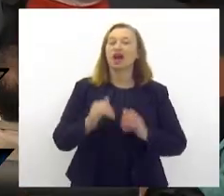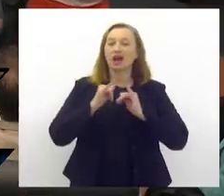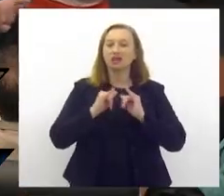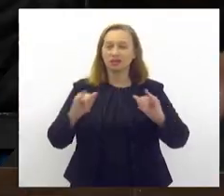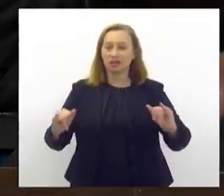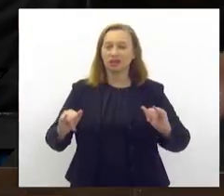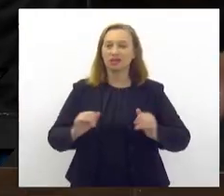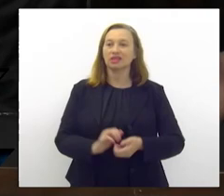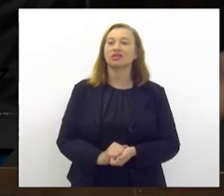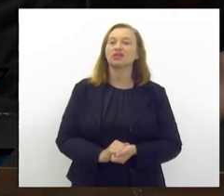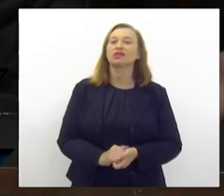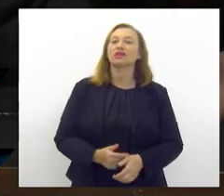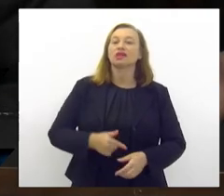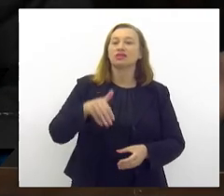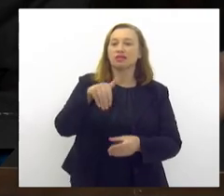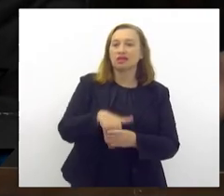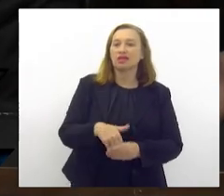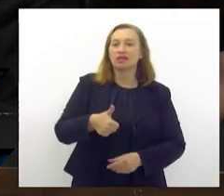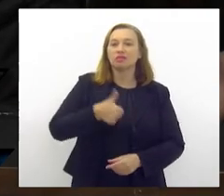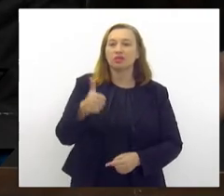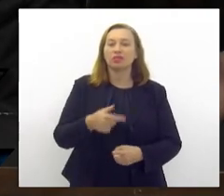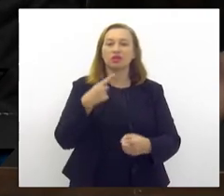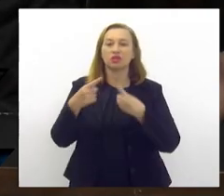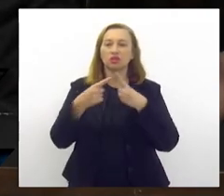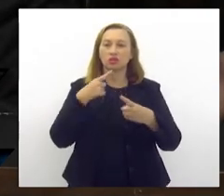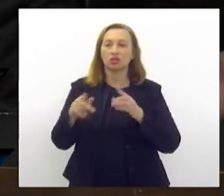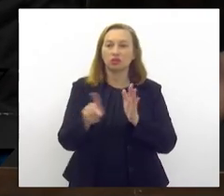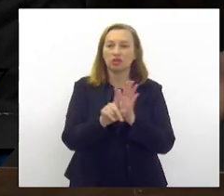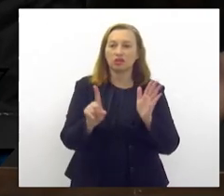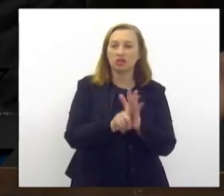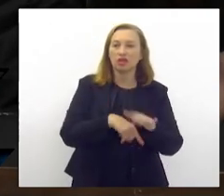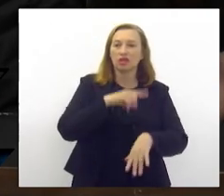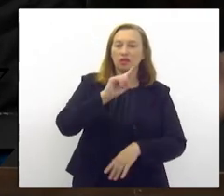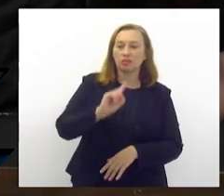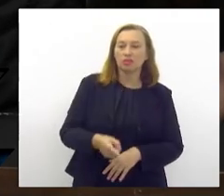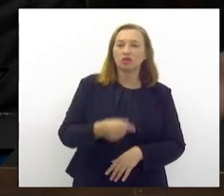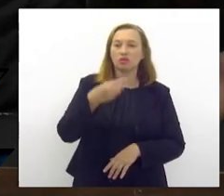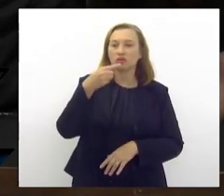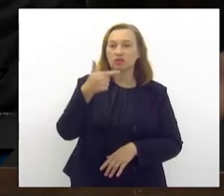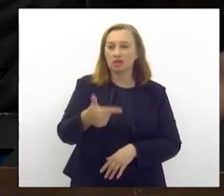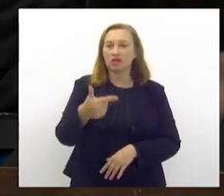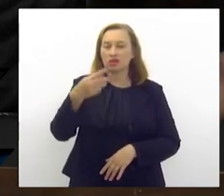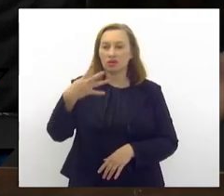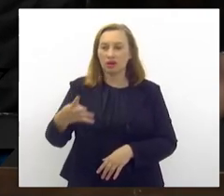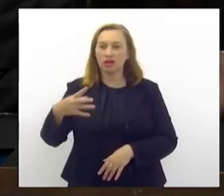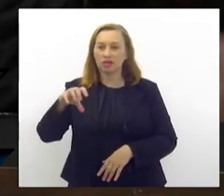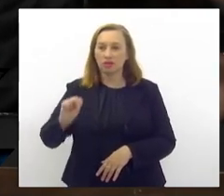Anuncio. Em votação, em primeira discussão, projeto de lei número